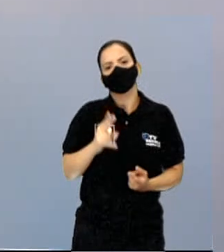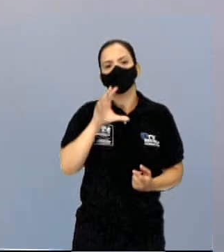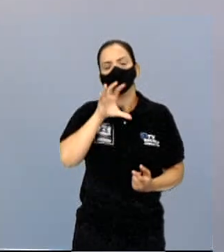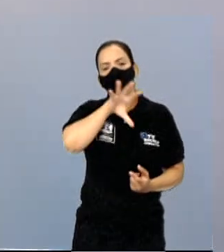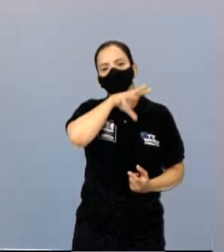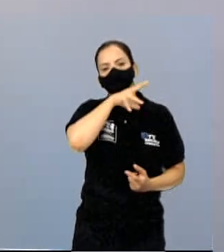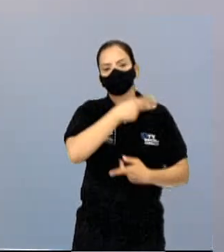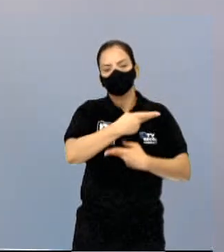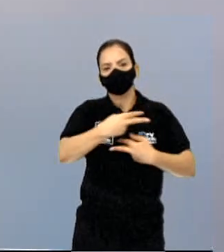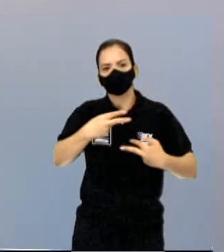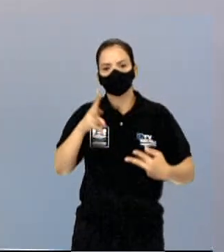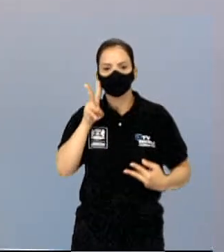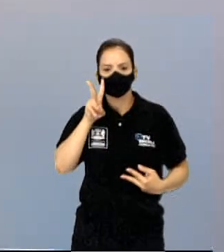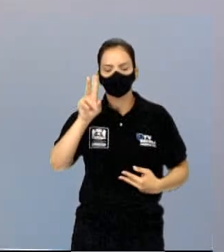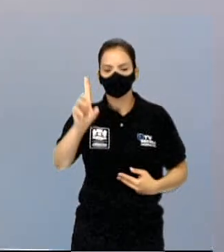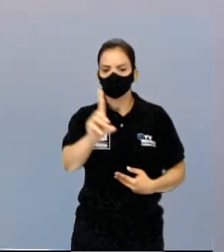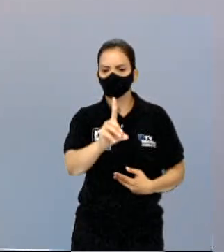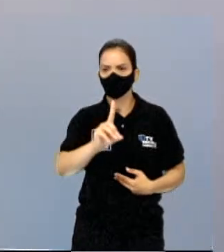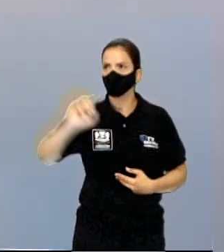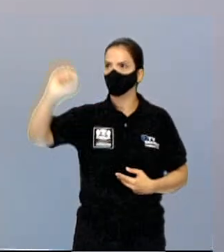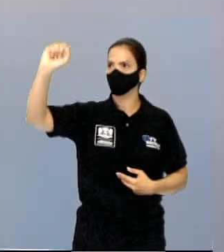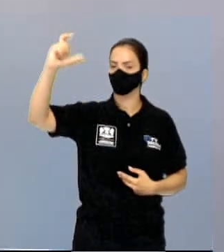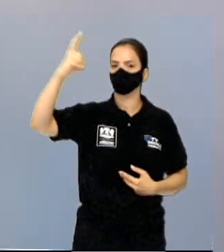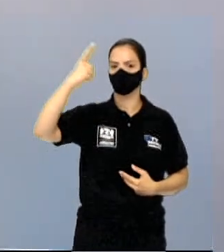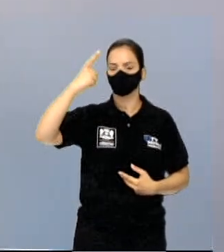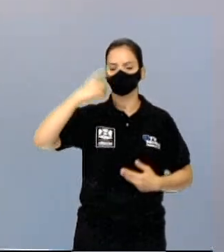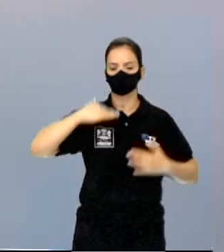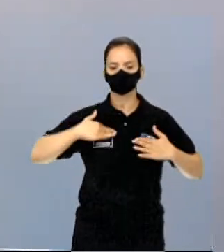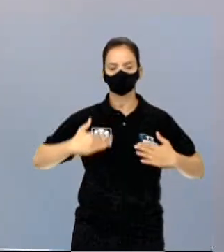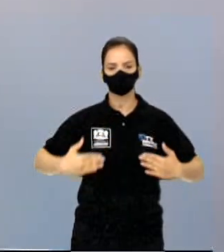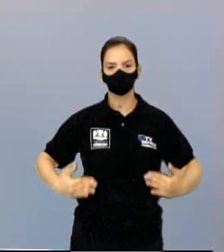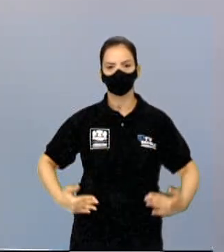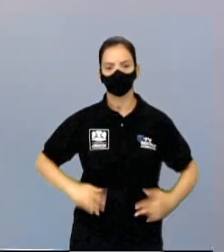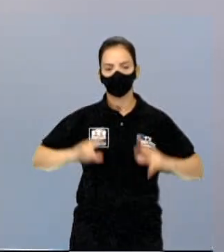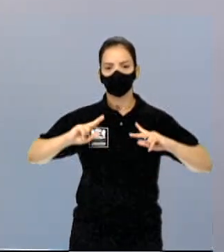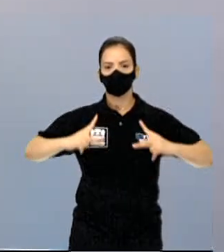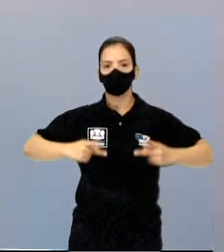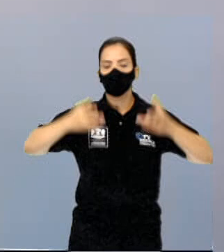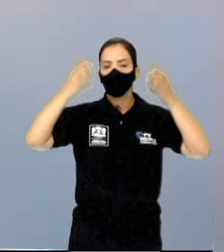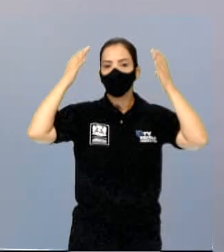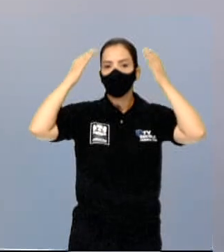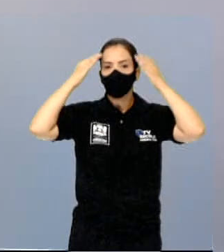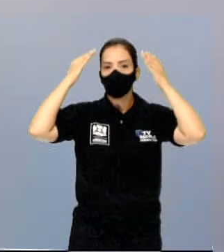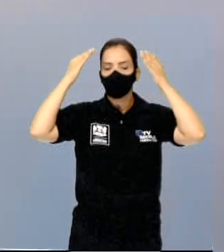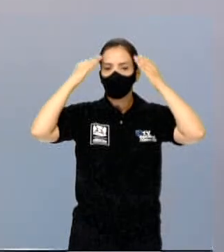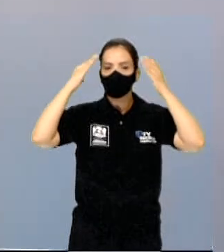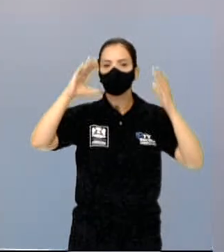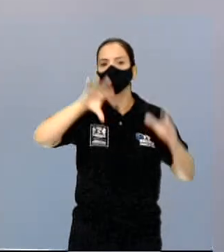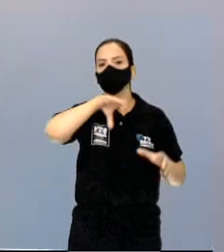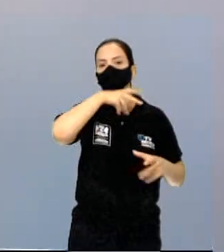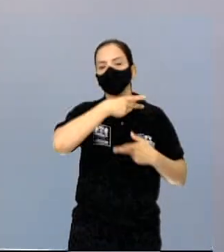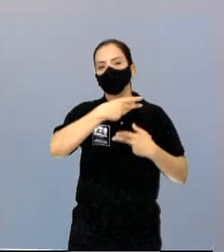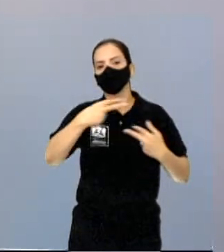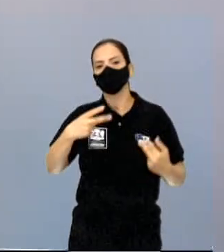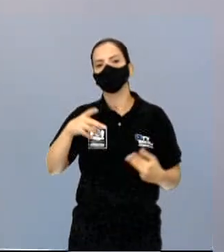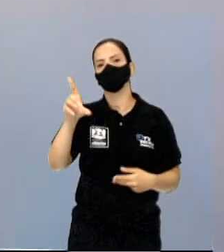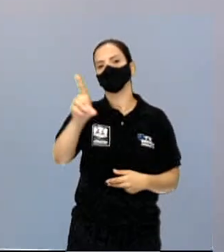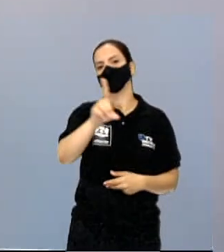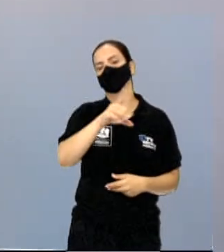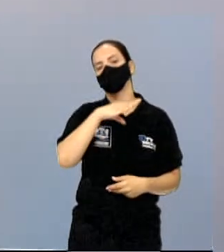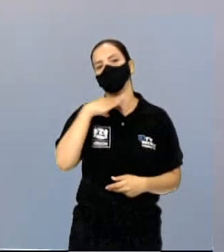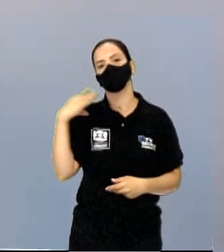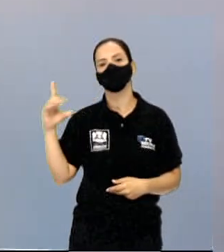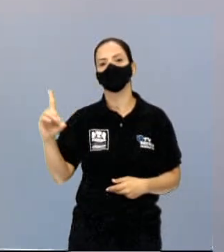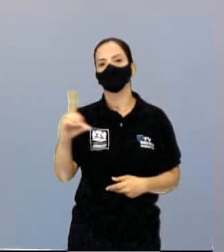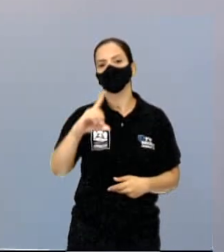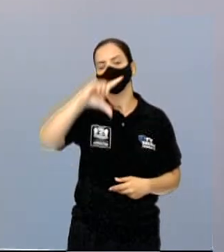tem um corpo de humano e uma cabeça de algum tipo de animal, um deus da morte, um deus da natureza, um deus da lua.